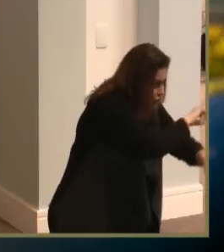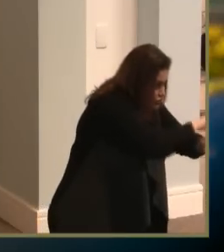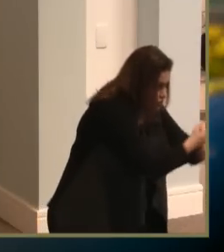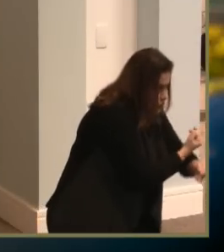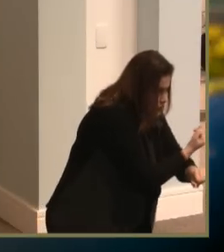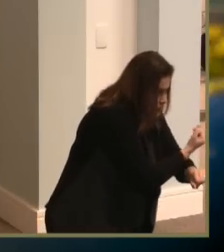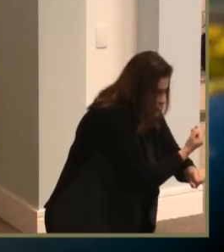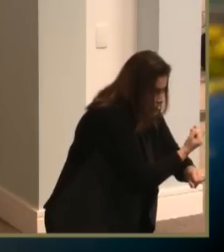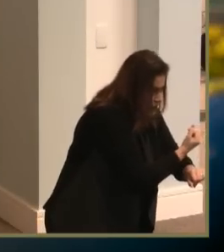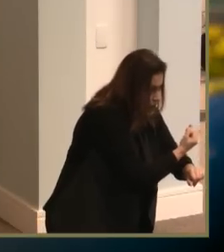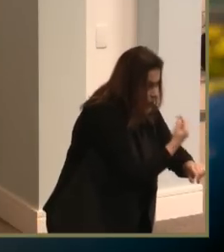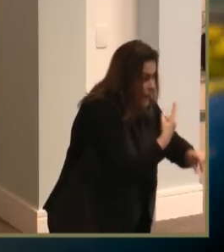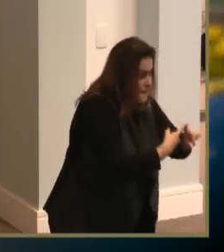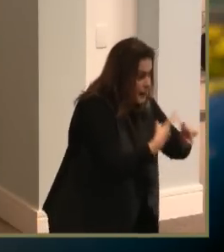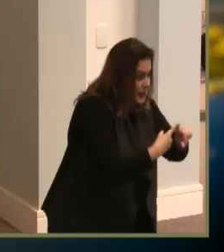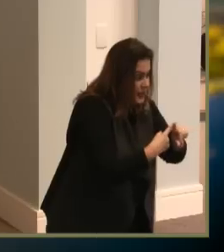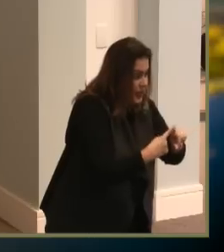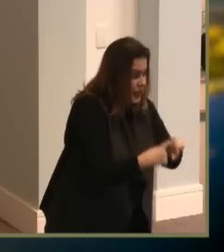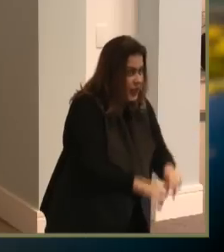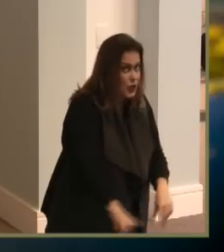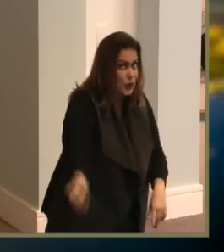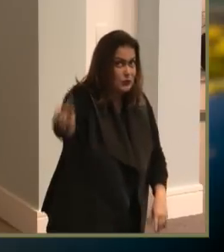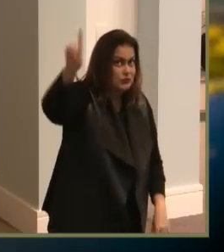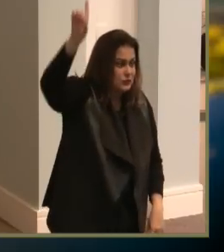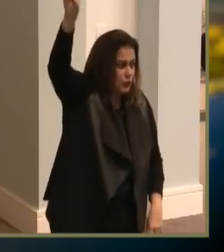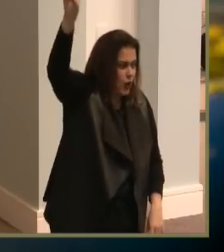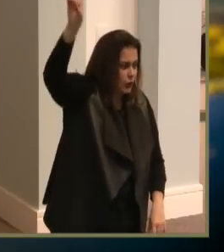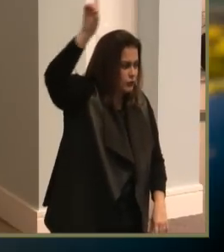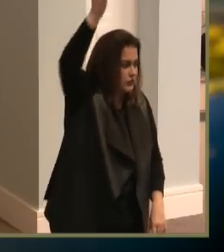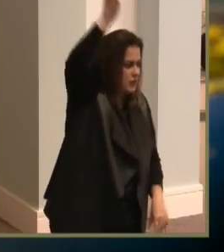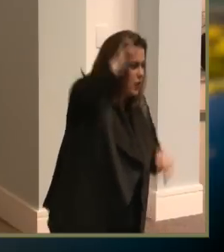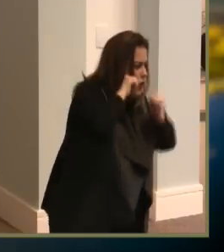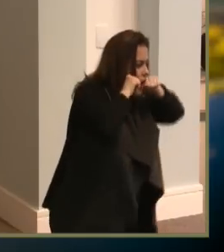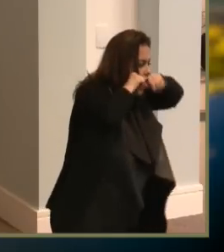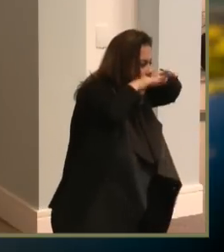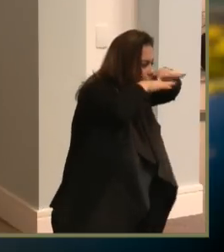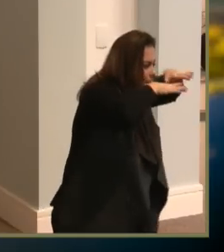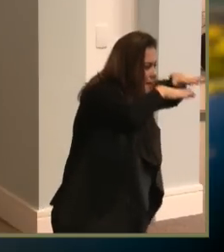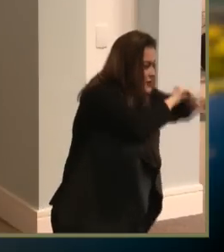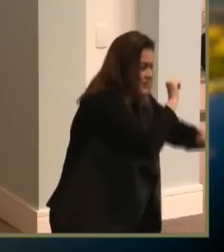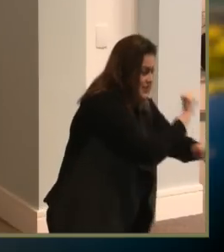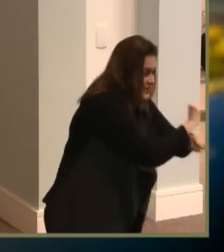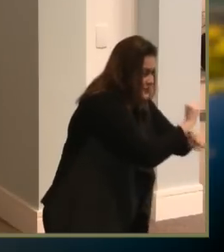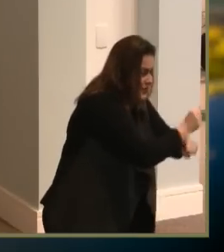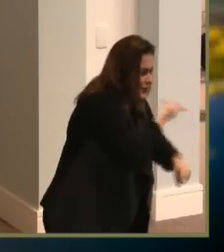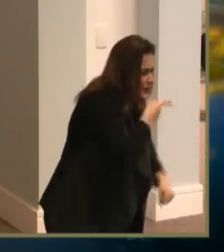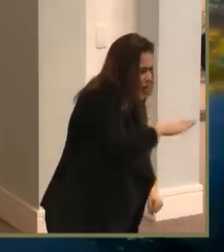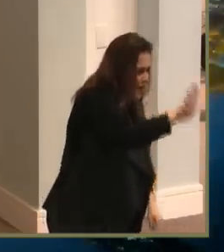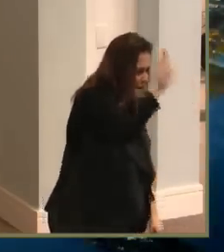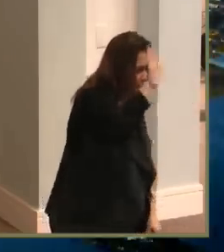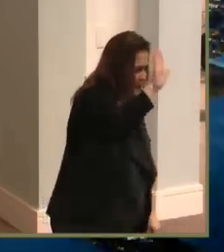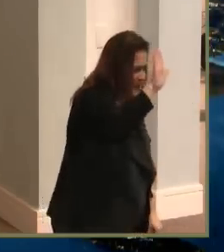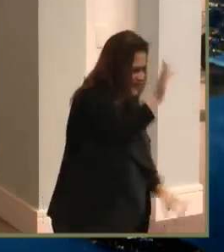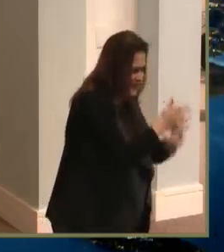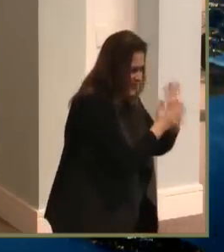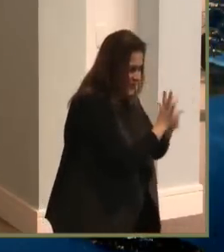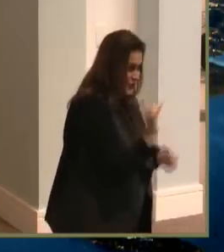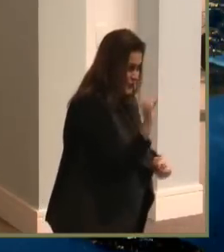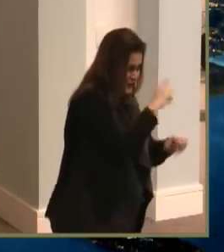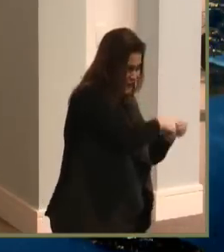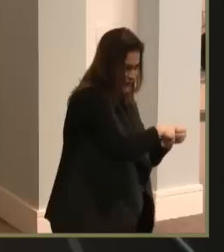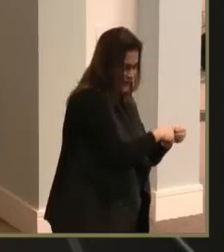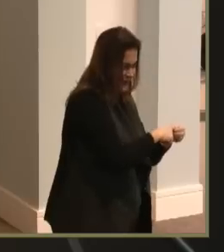do alto sejais revestido do poder, esperando a promessa do Pai. Verso 4.